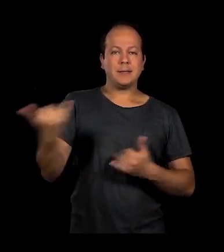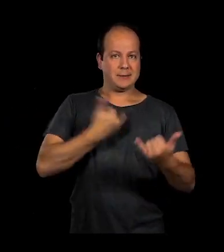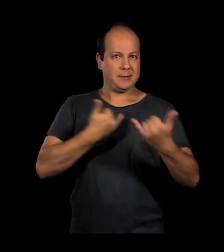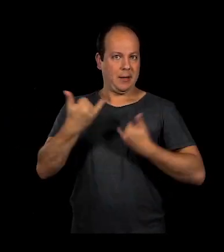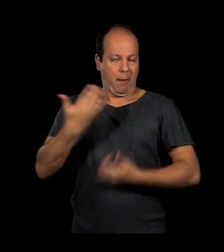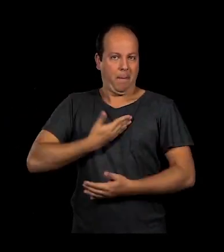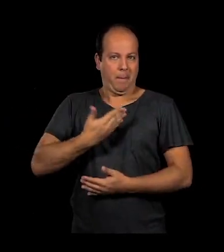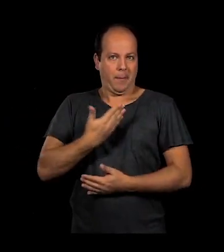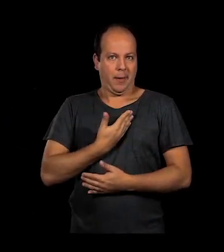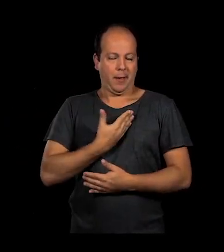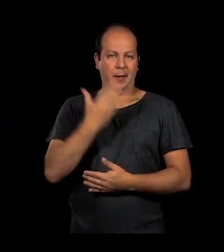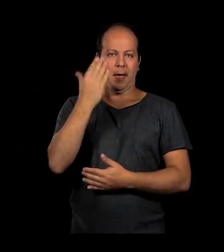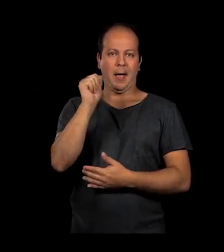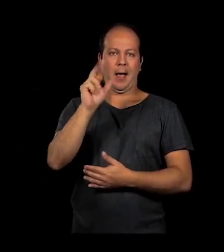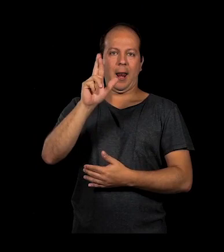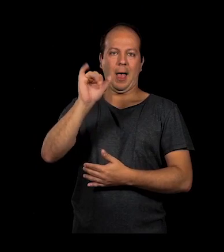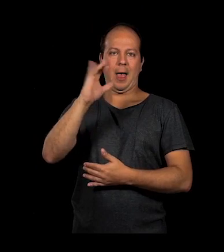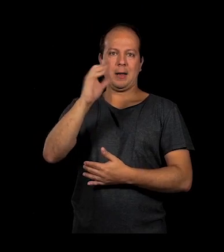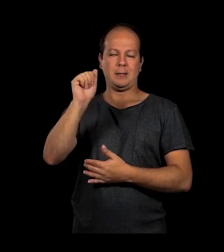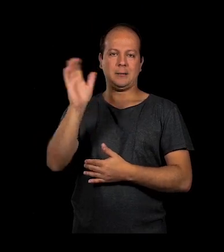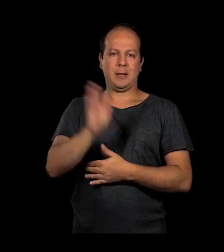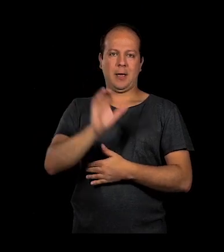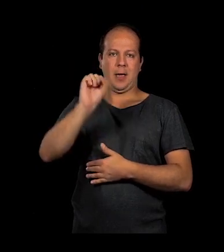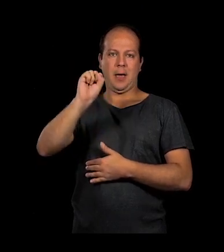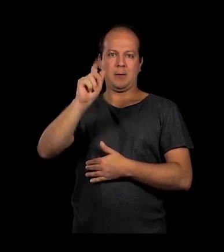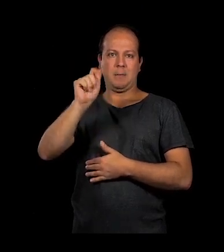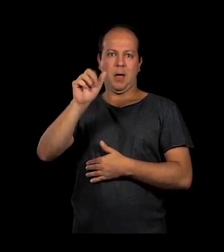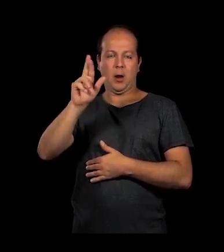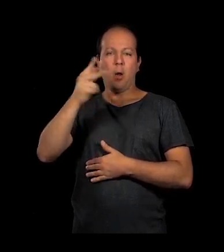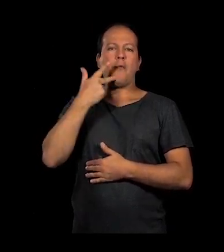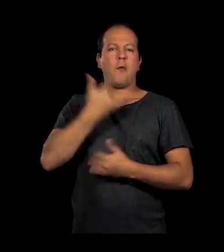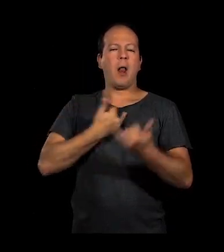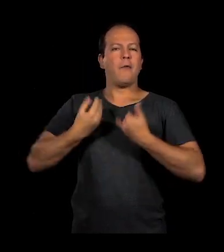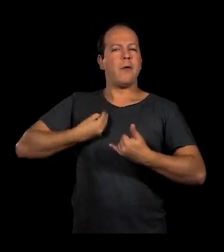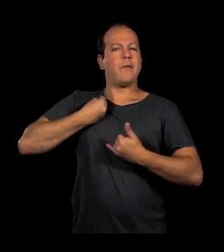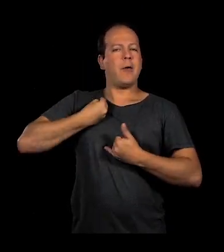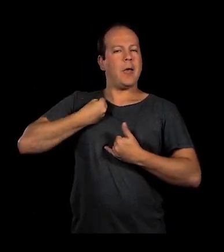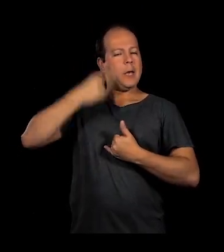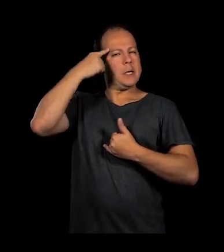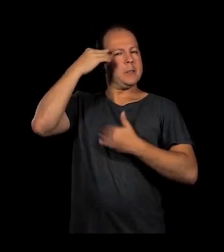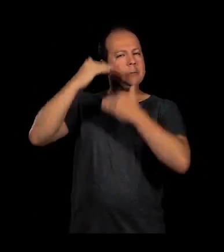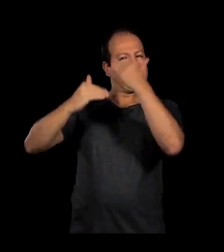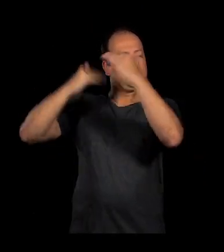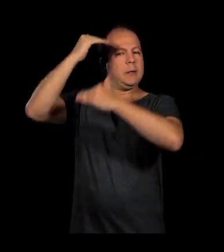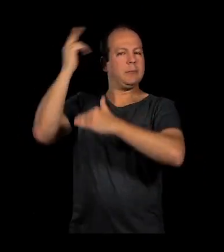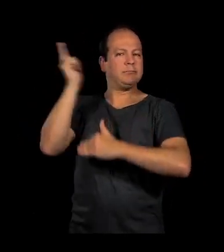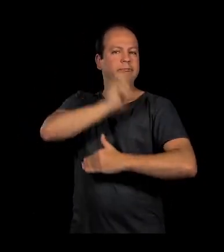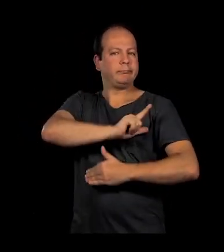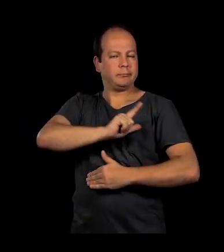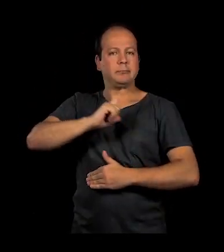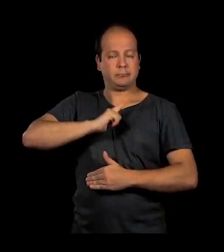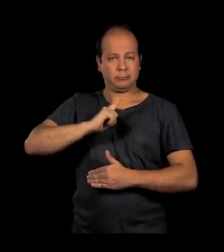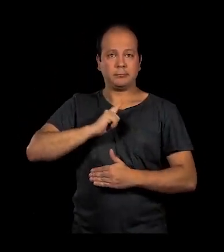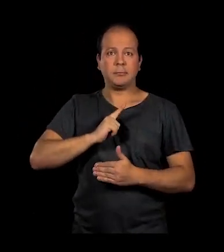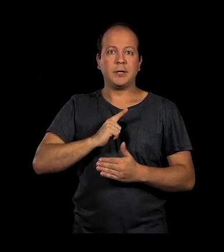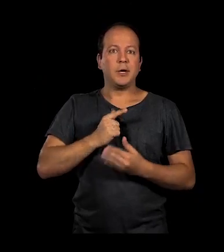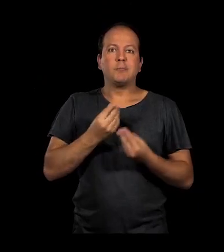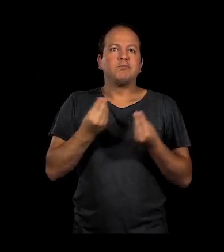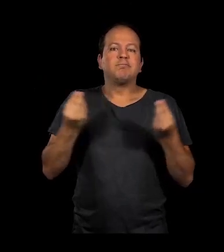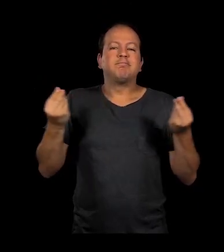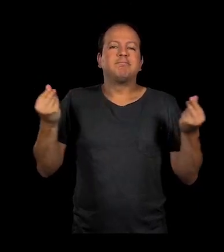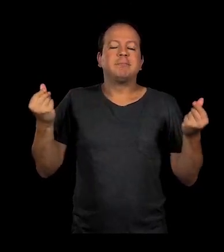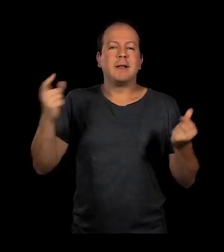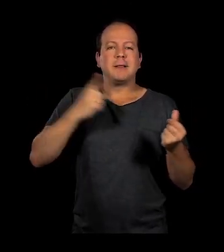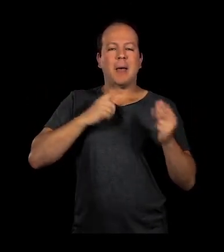amiga aspecto bebê transcende o entendimento muito eu não sei que estilo